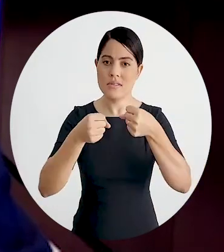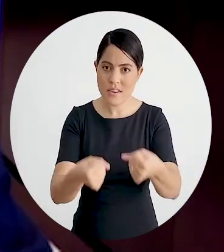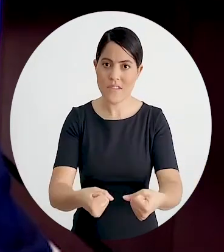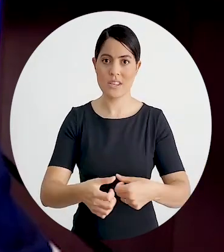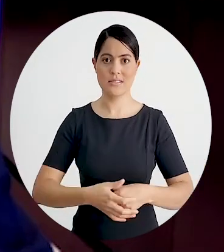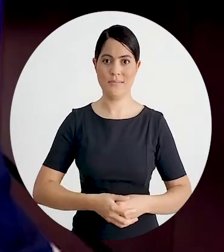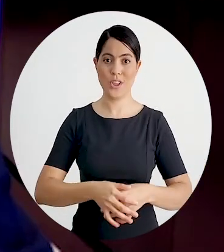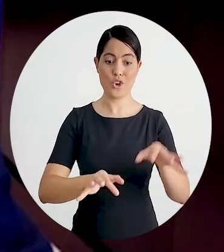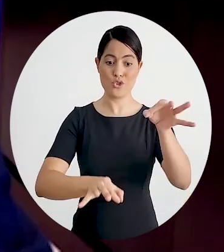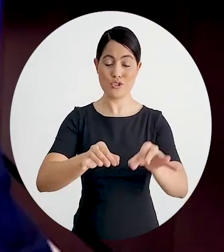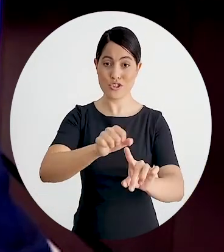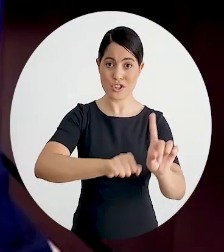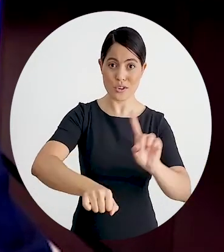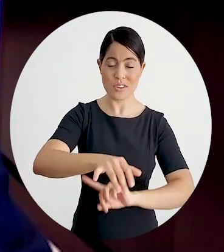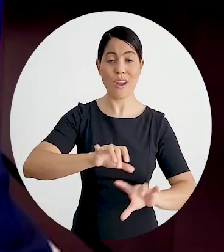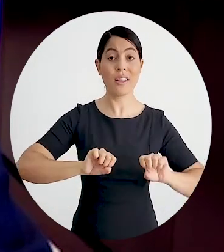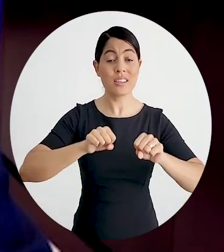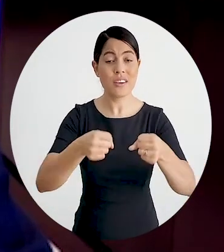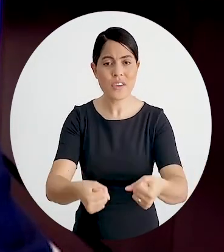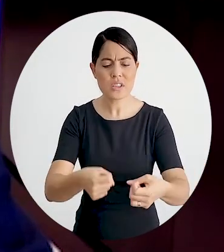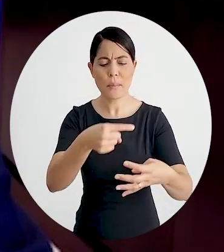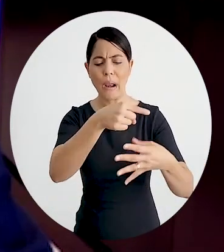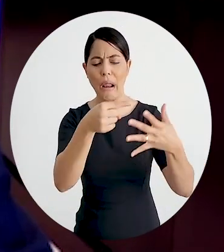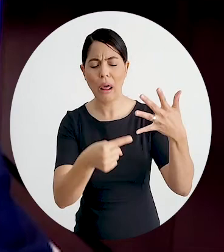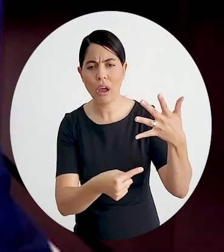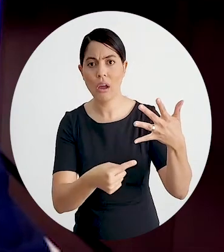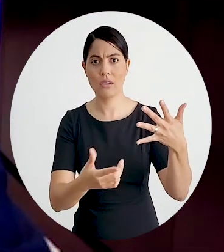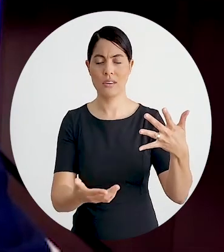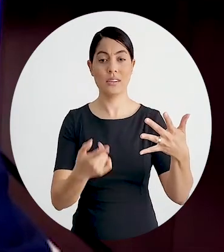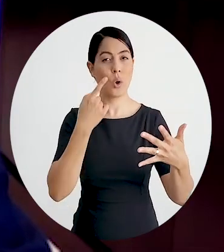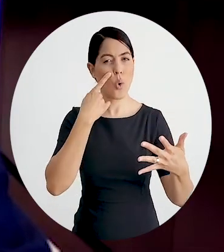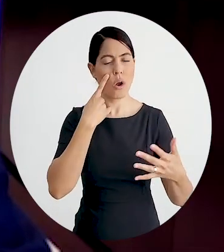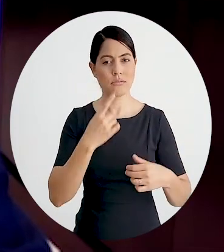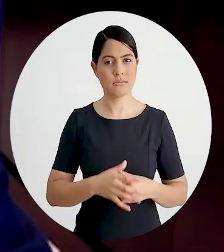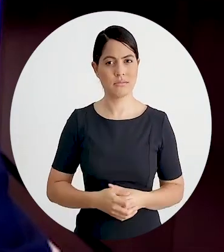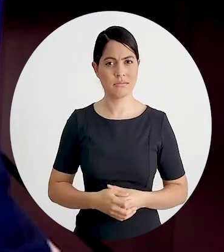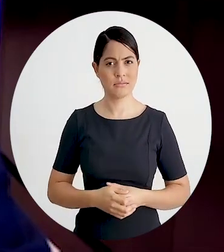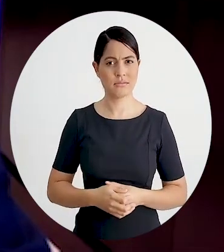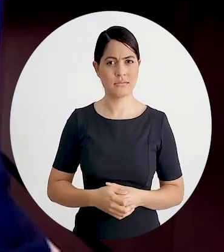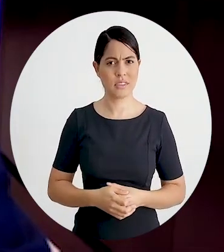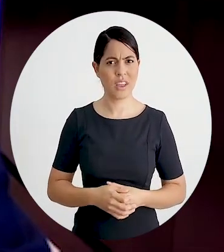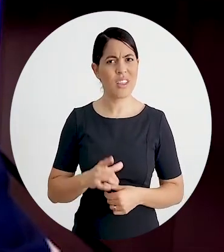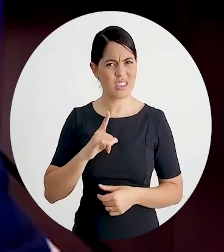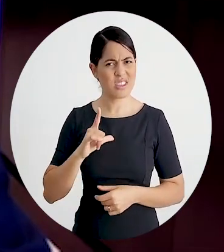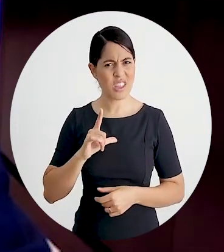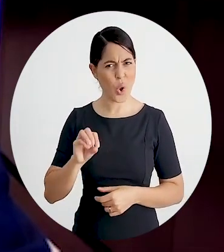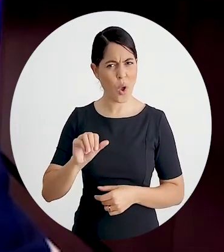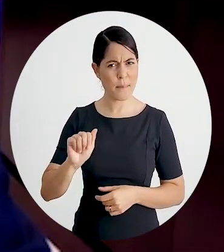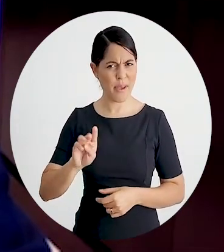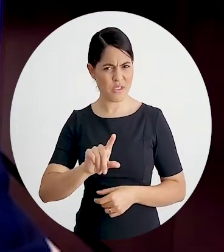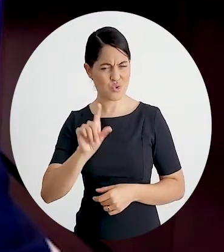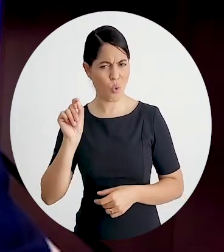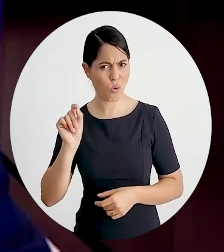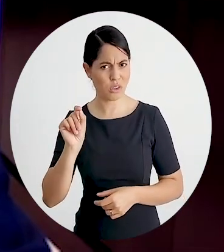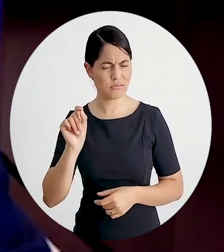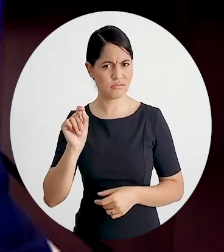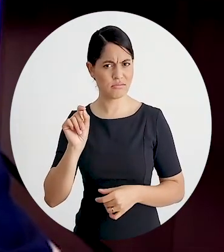humanos, a justiça social. Então eu pergunto, é a opção para a